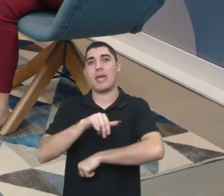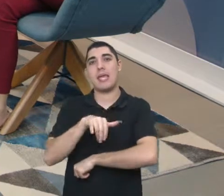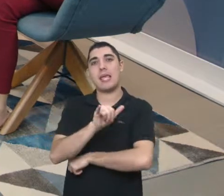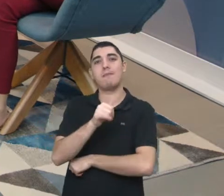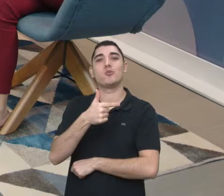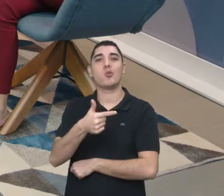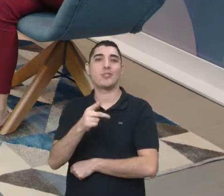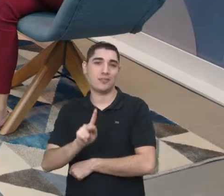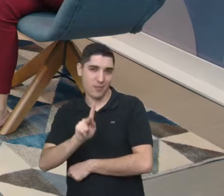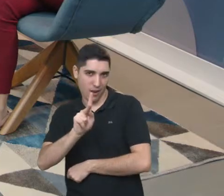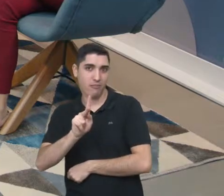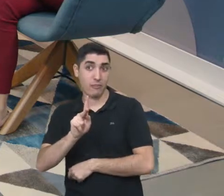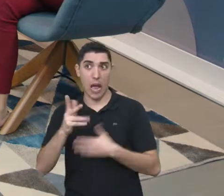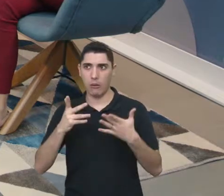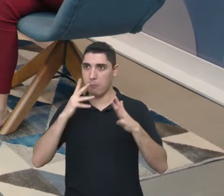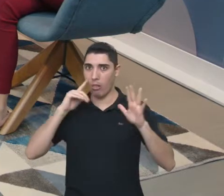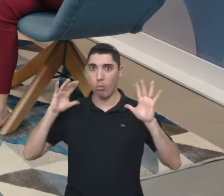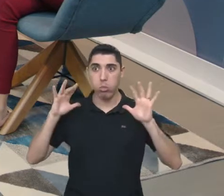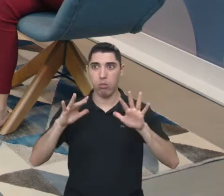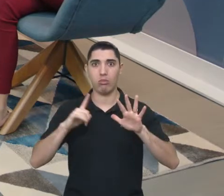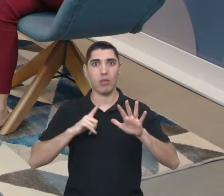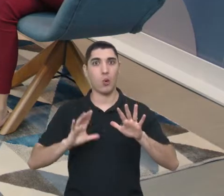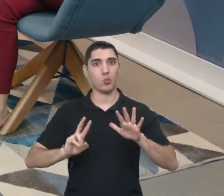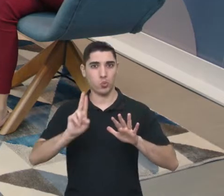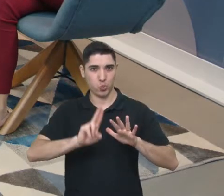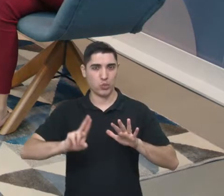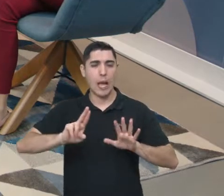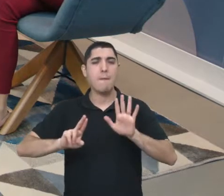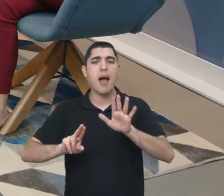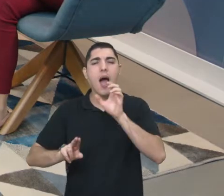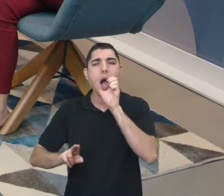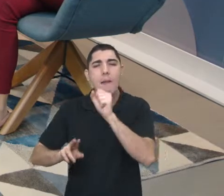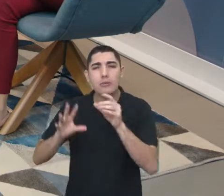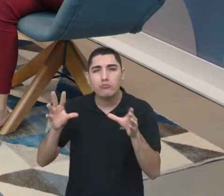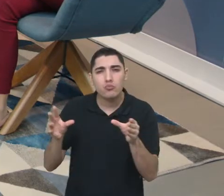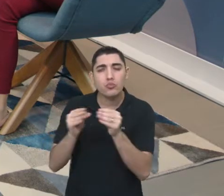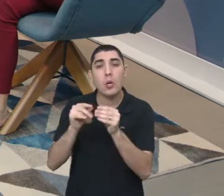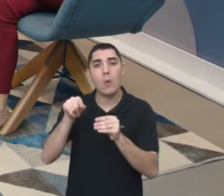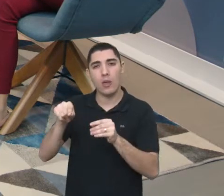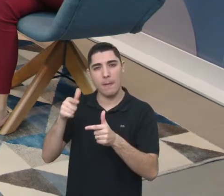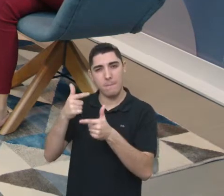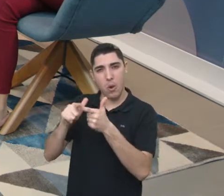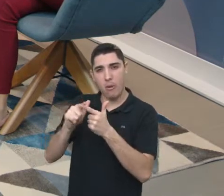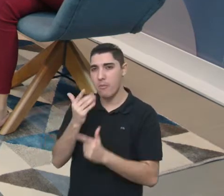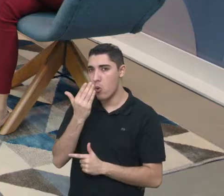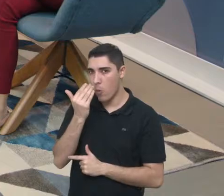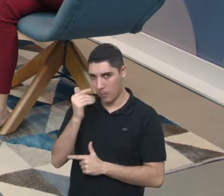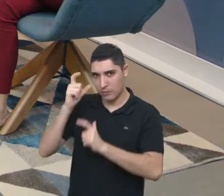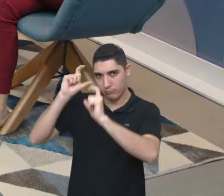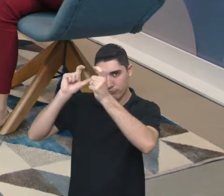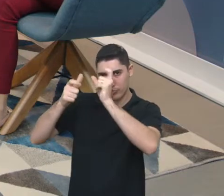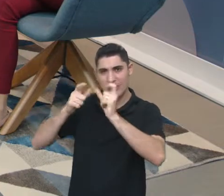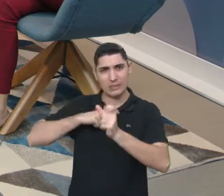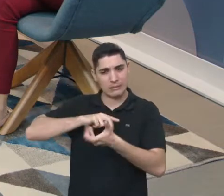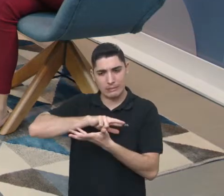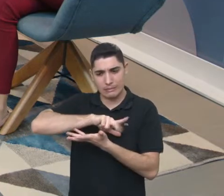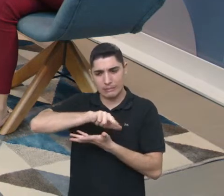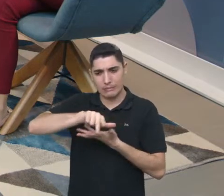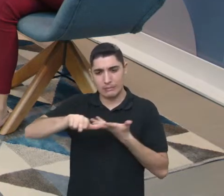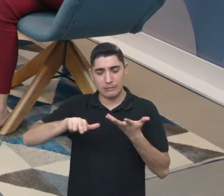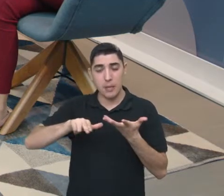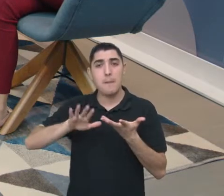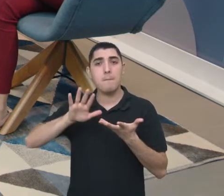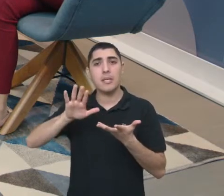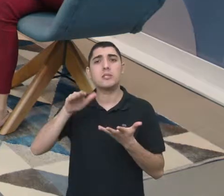Y2K, que tem voltado com tudo, eu queria que a gente falasse rapidamente sobre os transtornos alimentares, que são muitos, né?